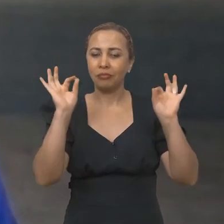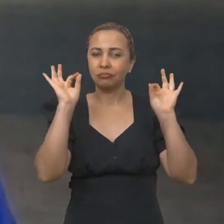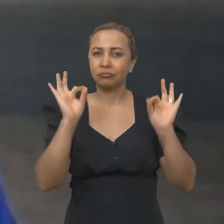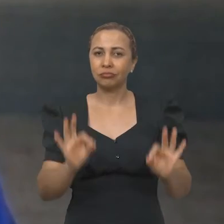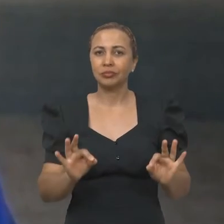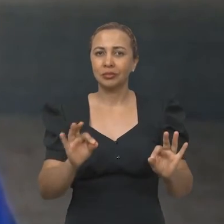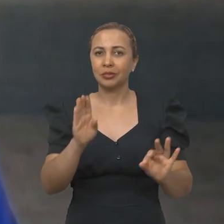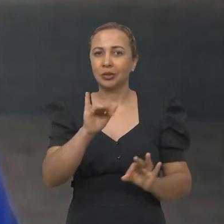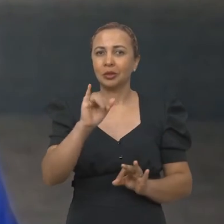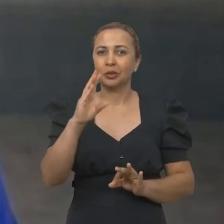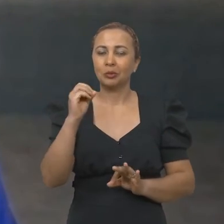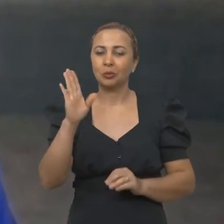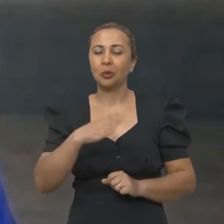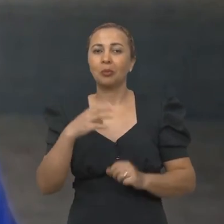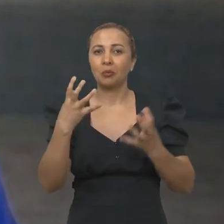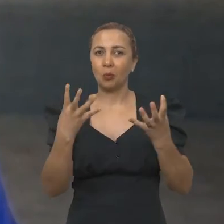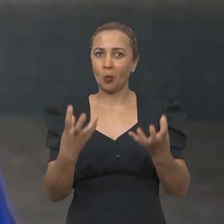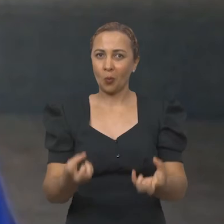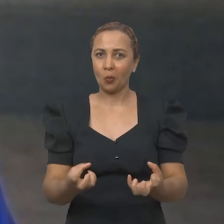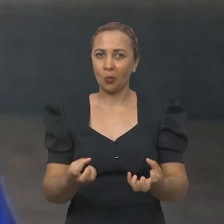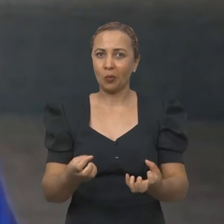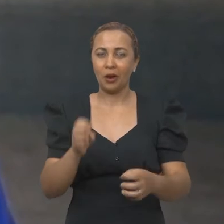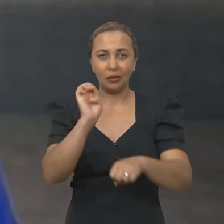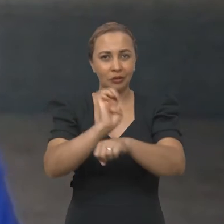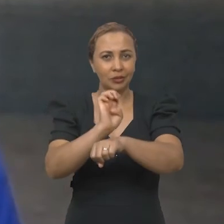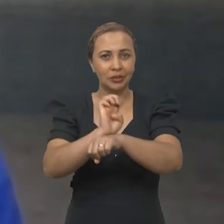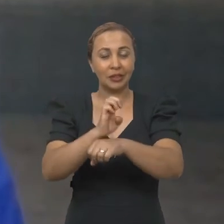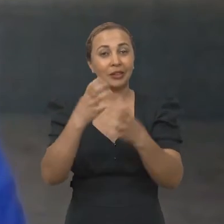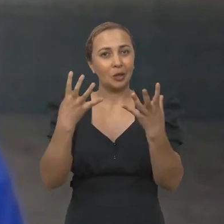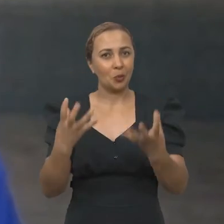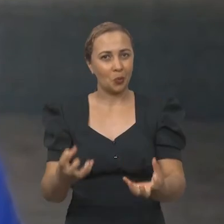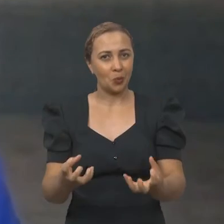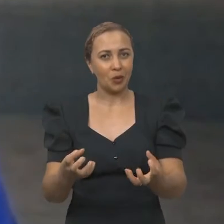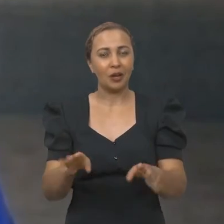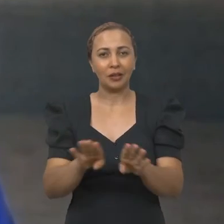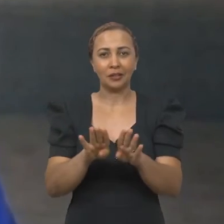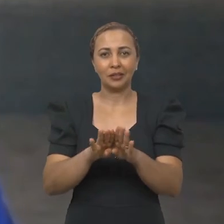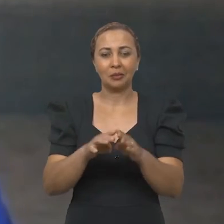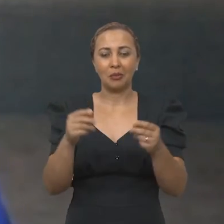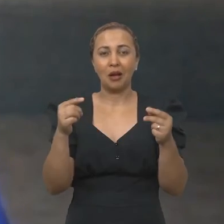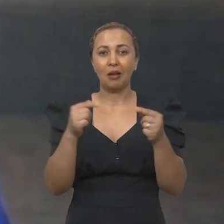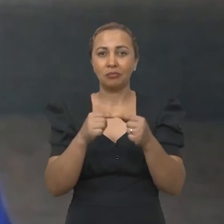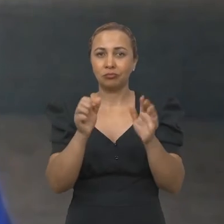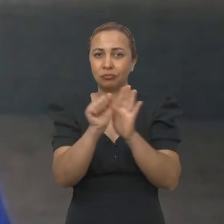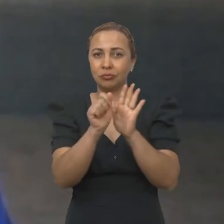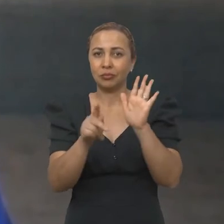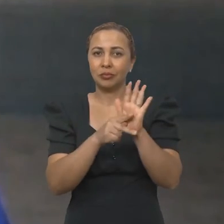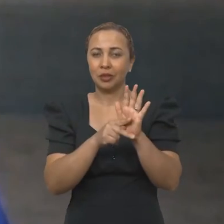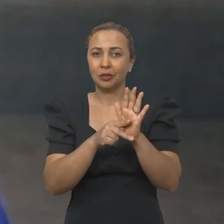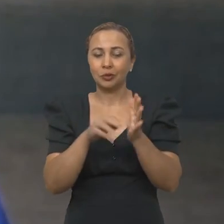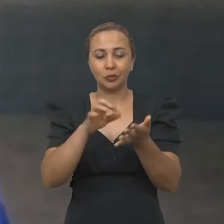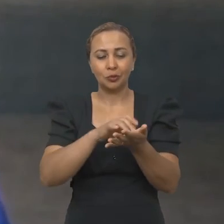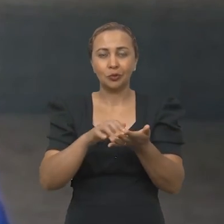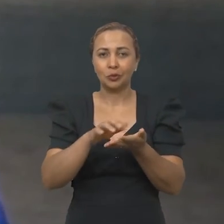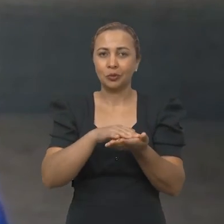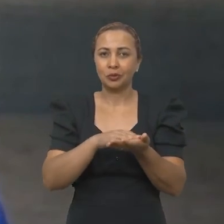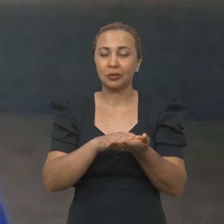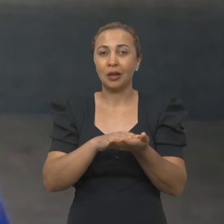esse, exclusivo do bioma Caatinga, do estado de Caatinga, e também um aplicativo